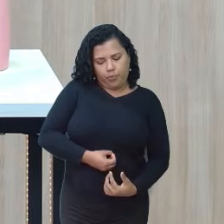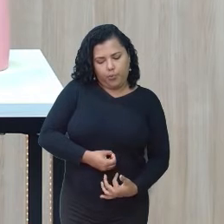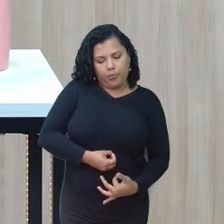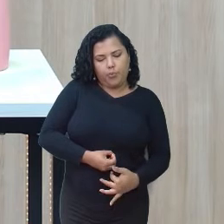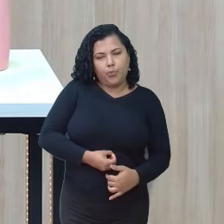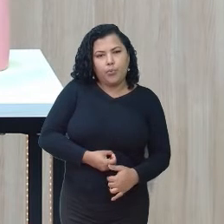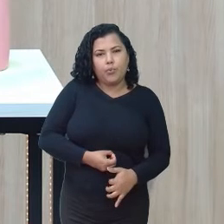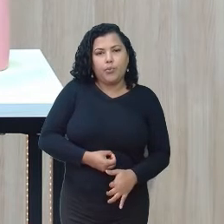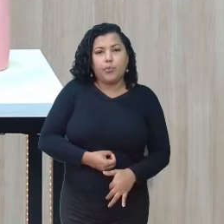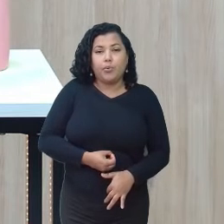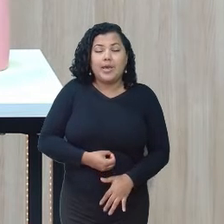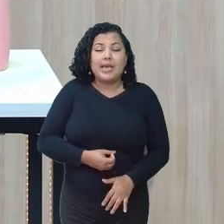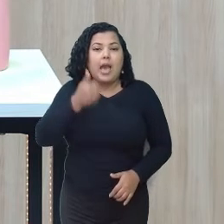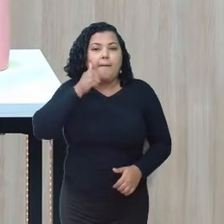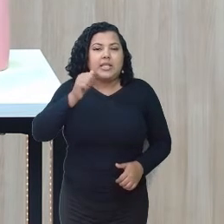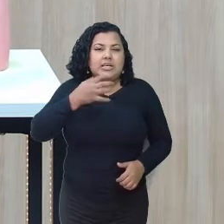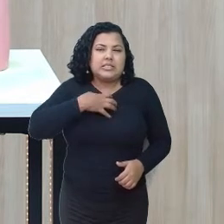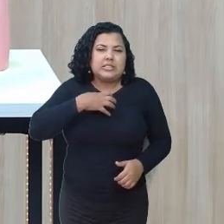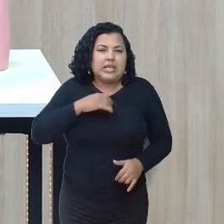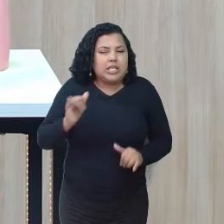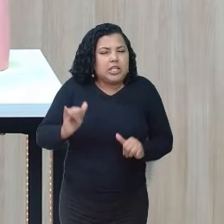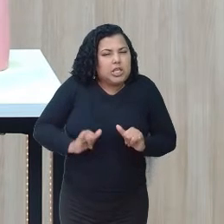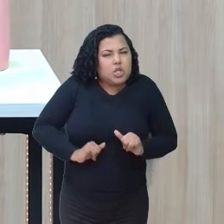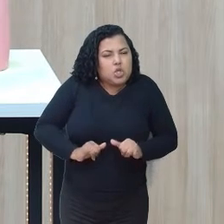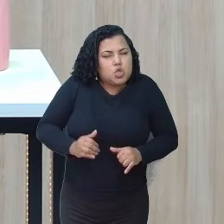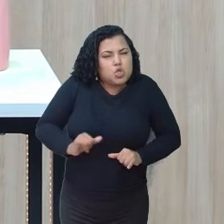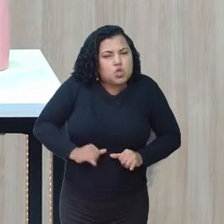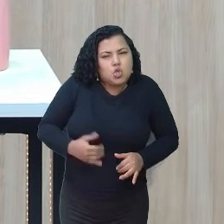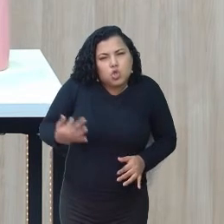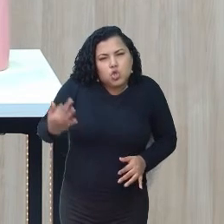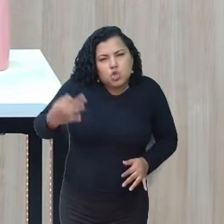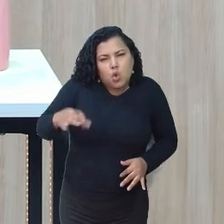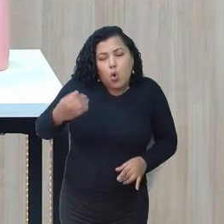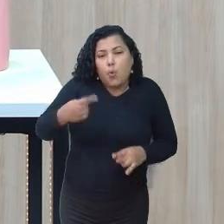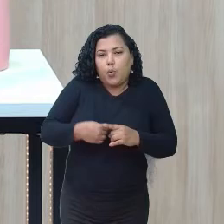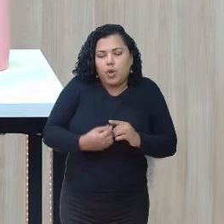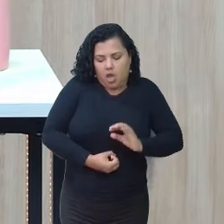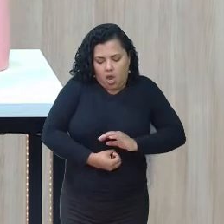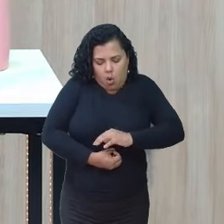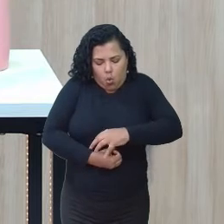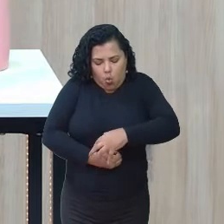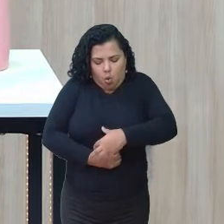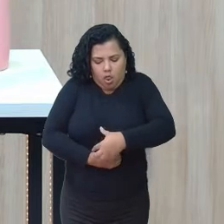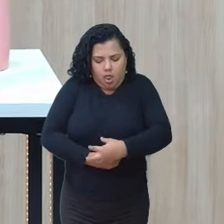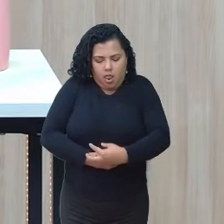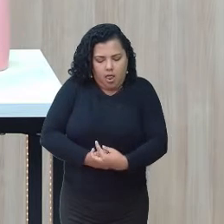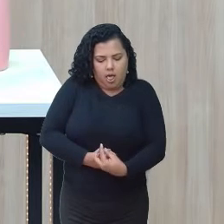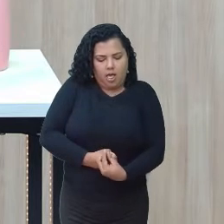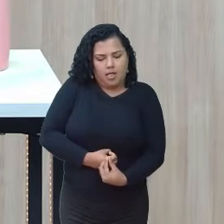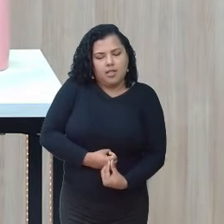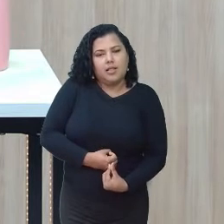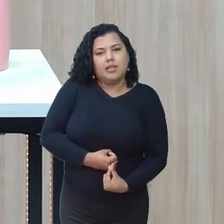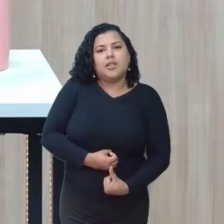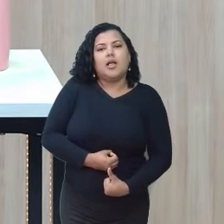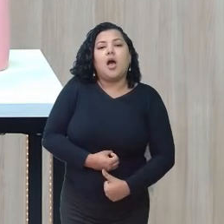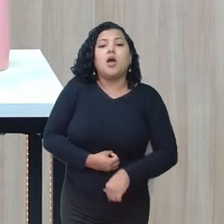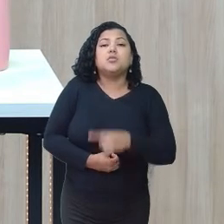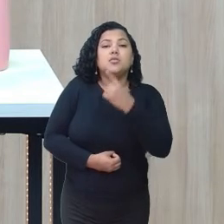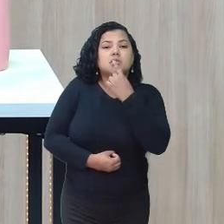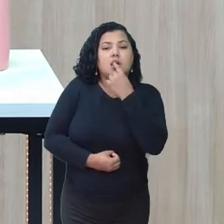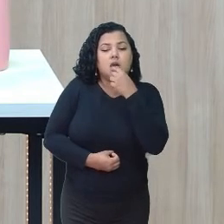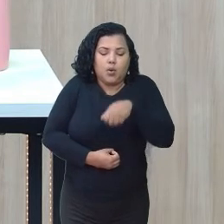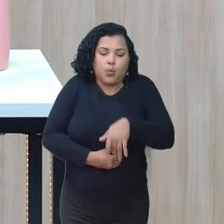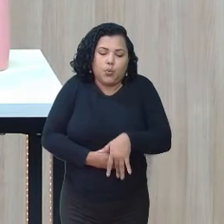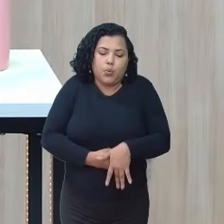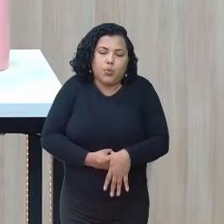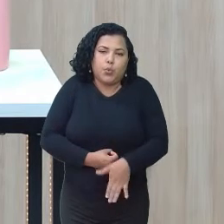cólica justamente para que elimine essa descamação do endométrio. Então, é aí que acontece